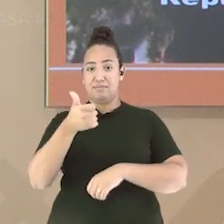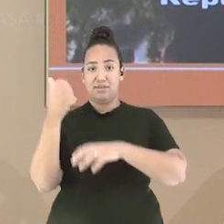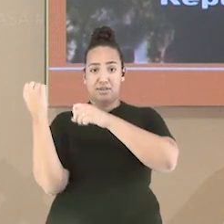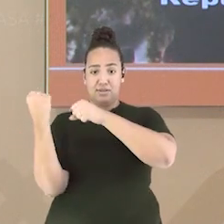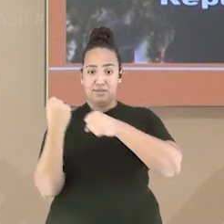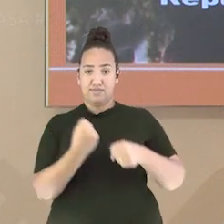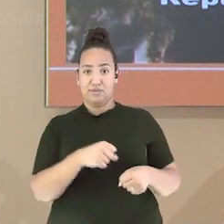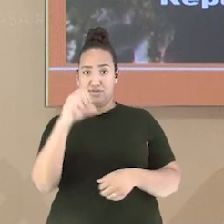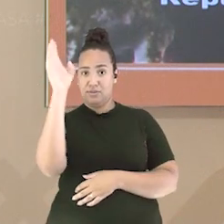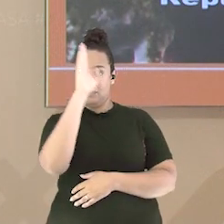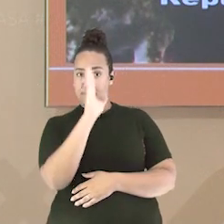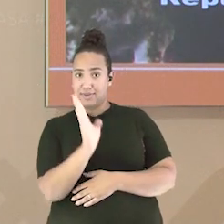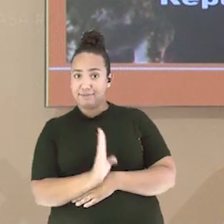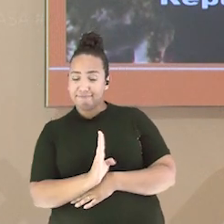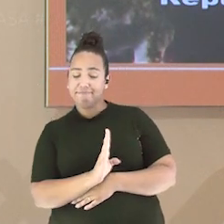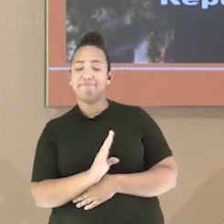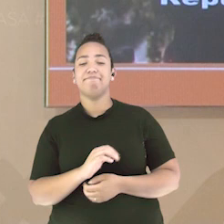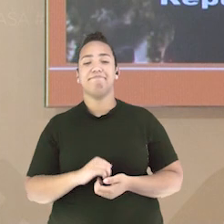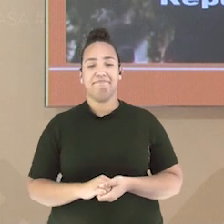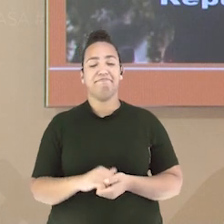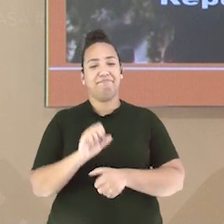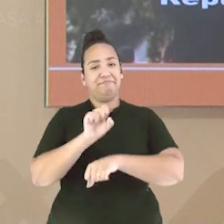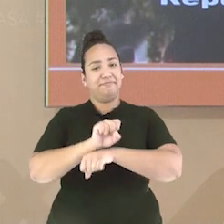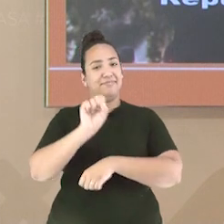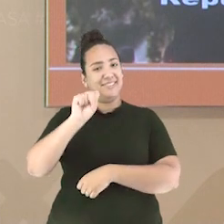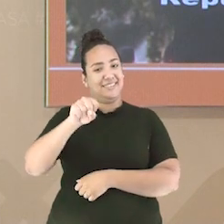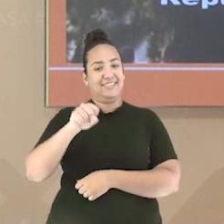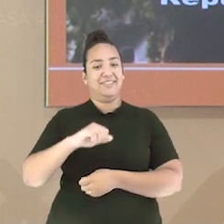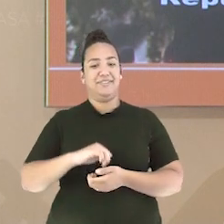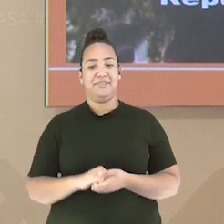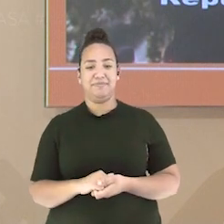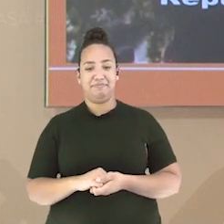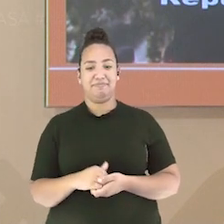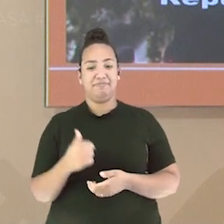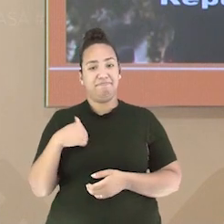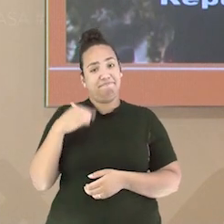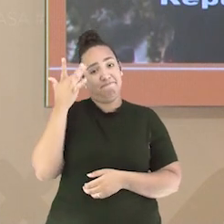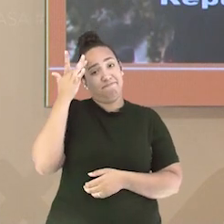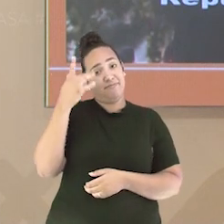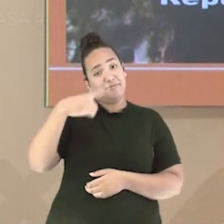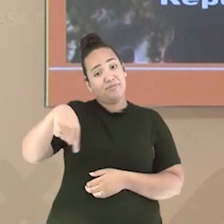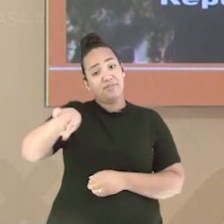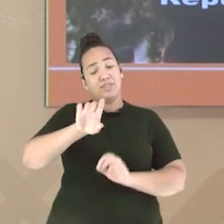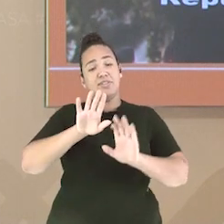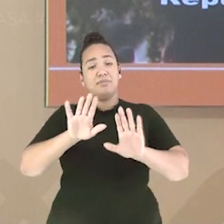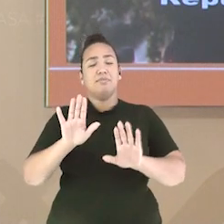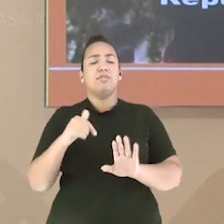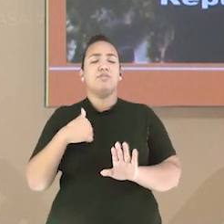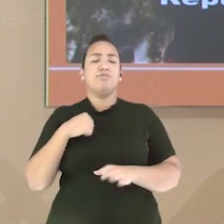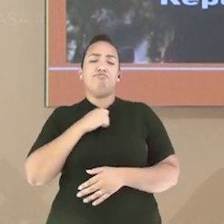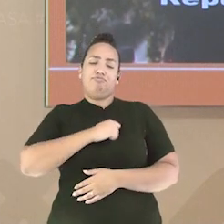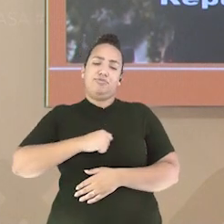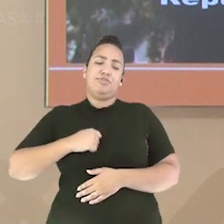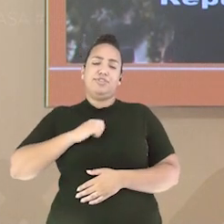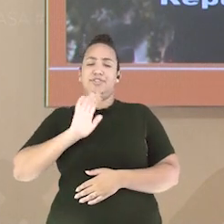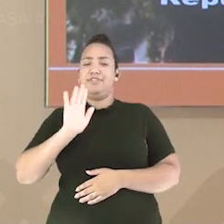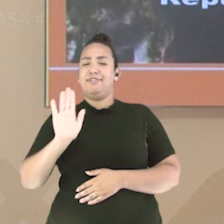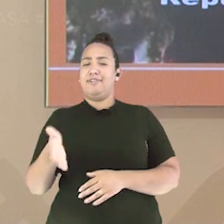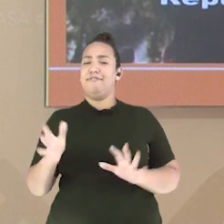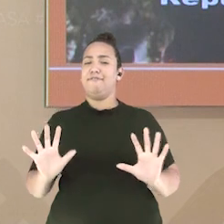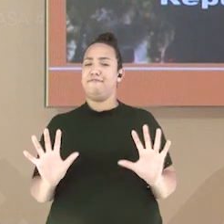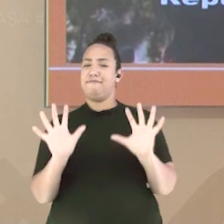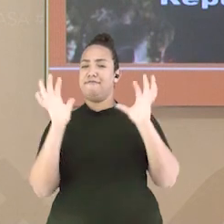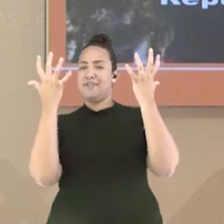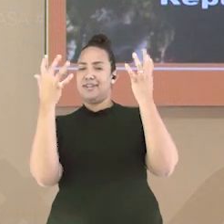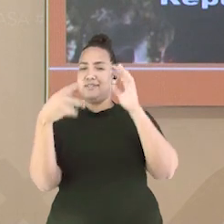Primeira República do Brasil e os seus desdobramentos? Eu espero que sim. Não sei vocês, mas me deu uma saudade das